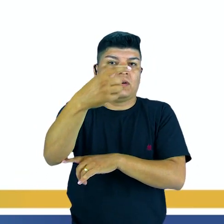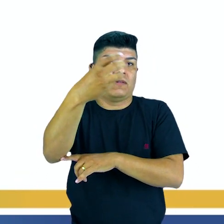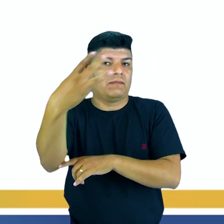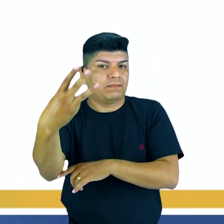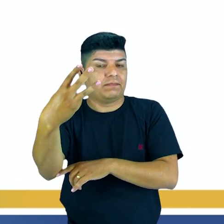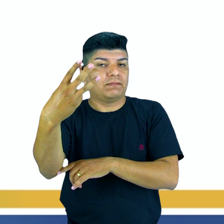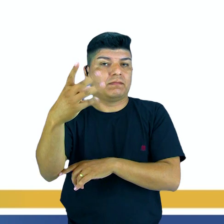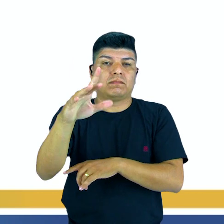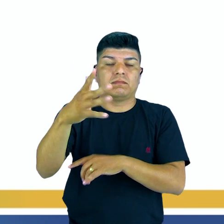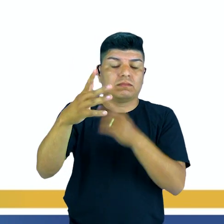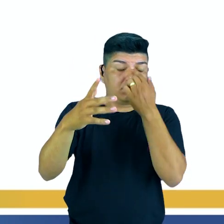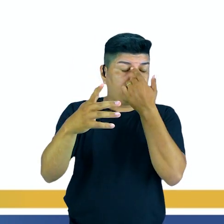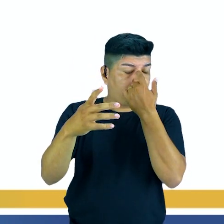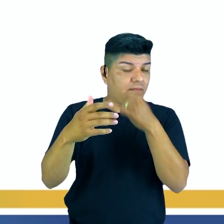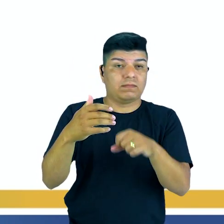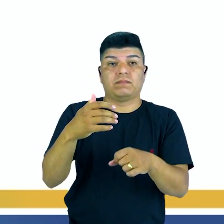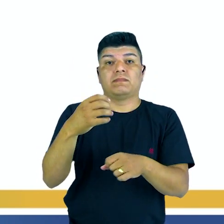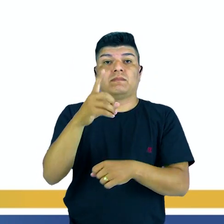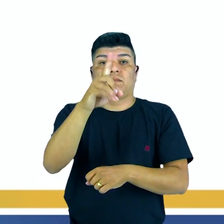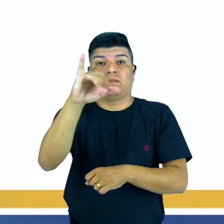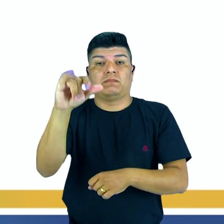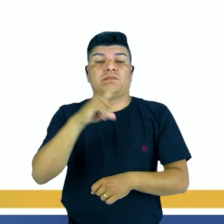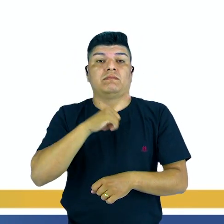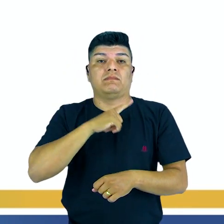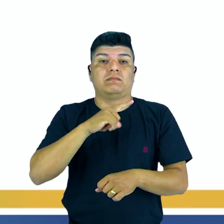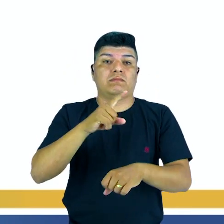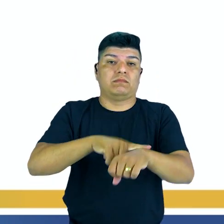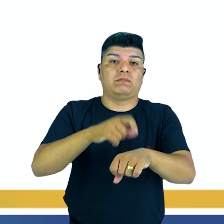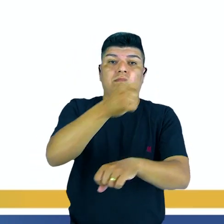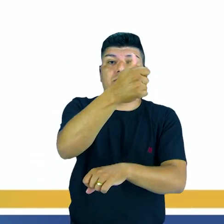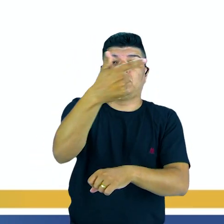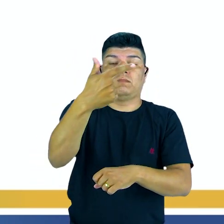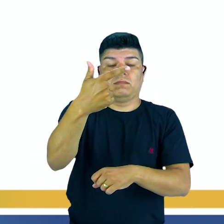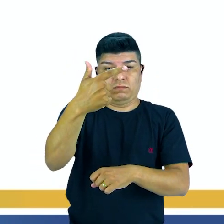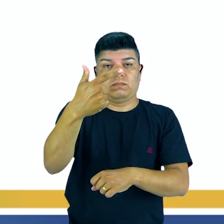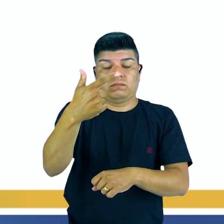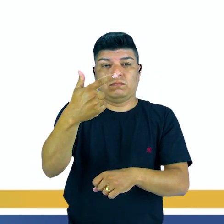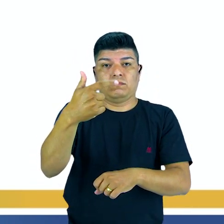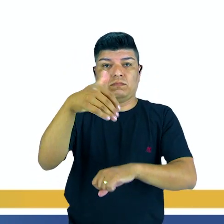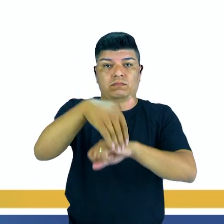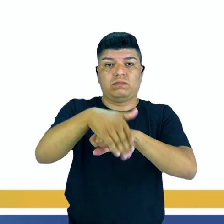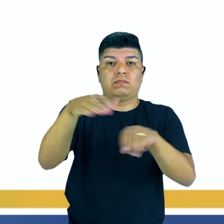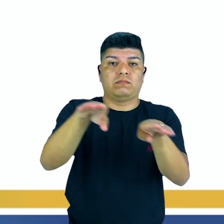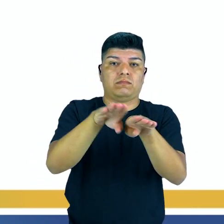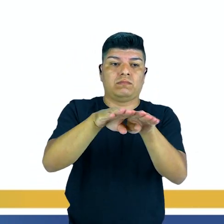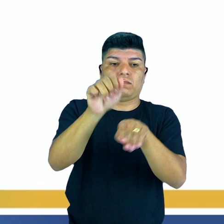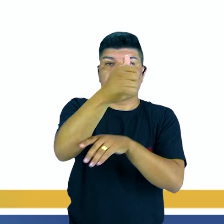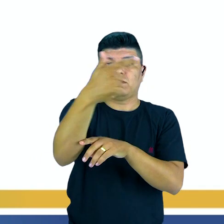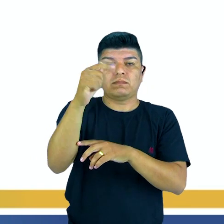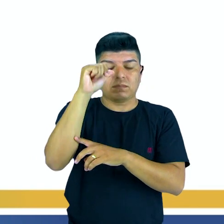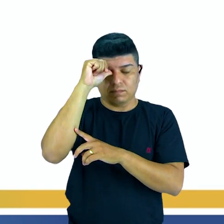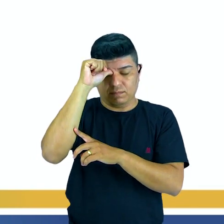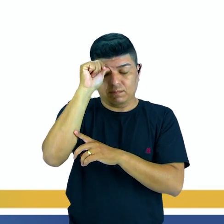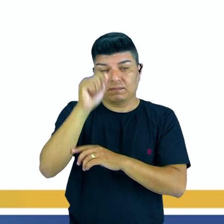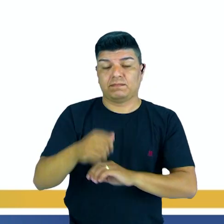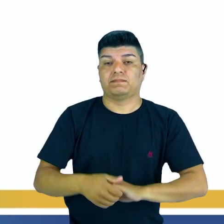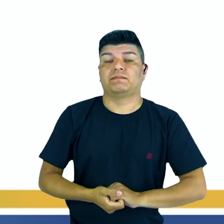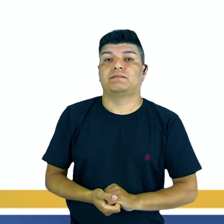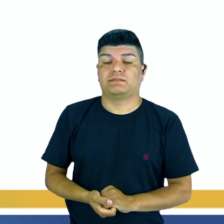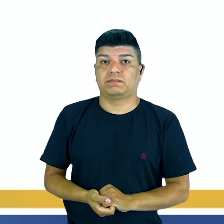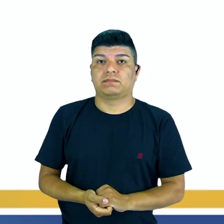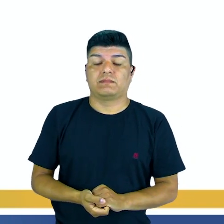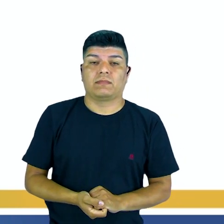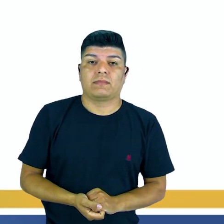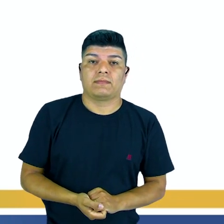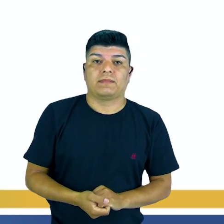quê? 12 horas e a noite 12 horas. Por isso o termo equinócio é uma ideia de equilíbrio das horas, né?